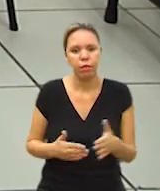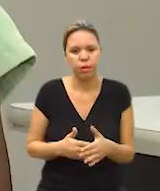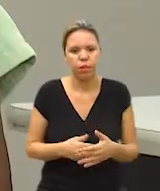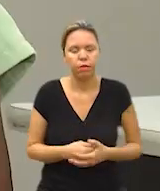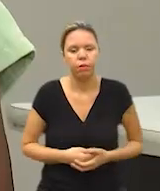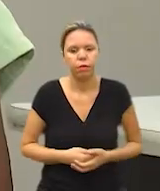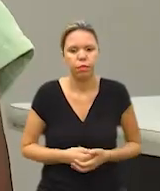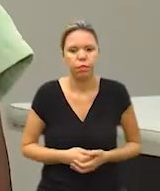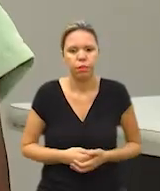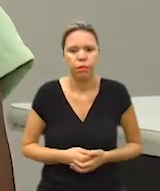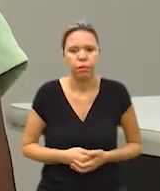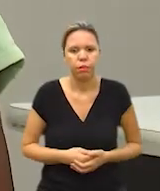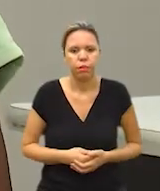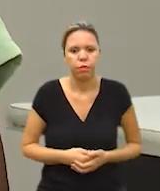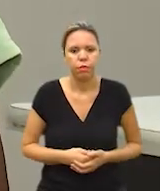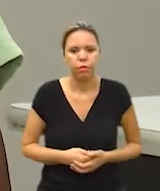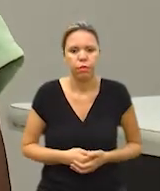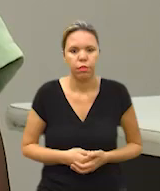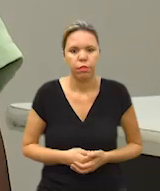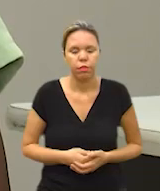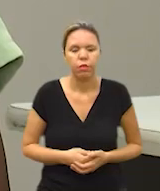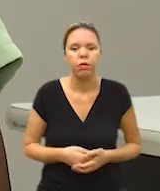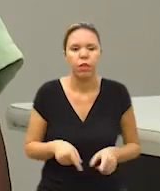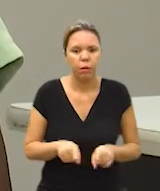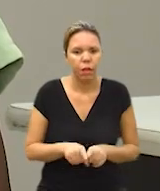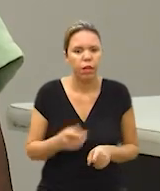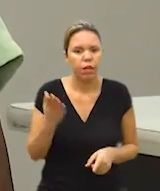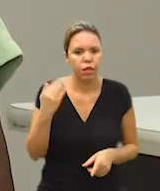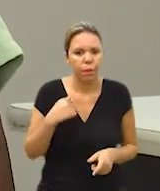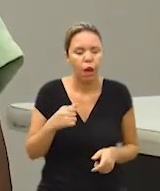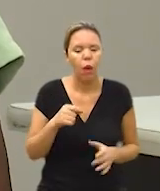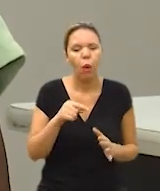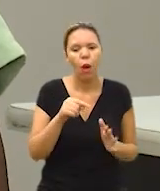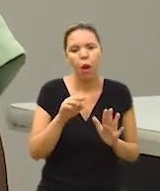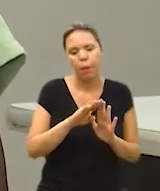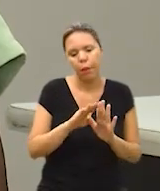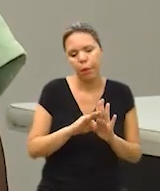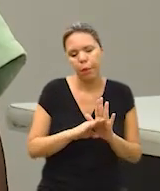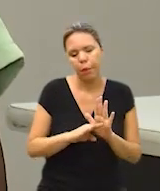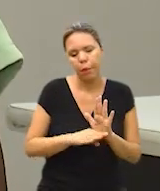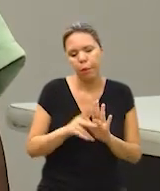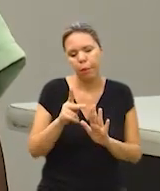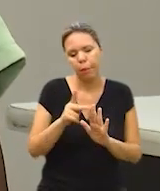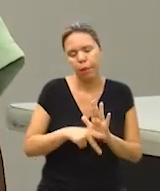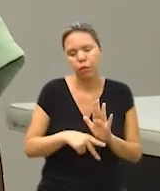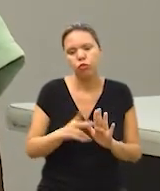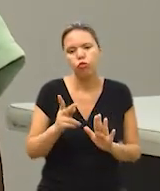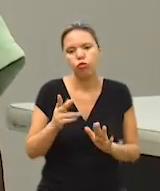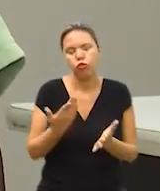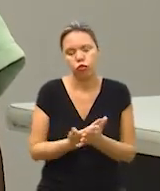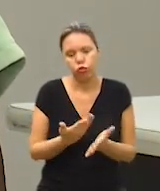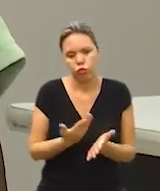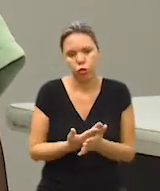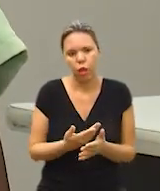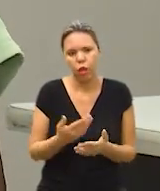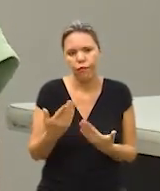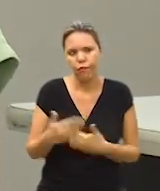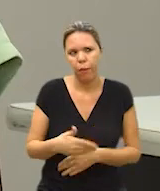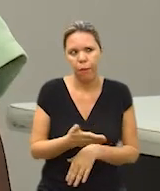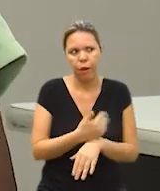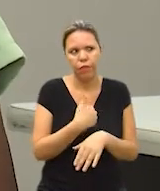né? Ele tem que também saber como ele traça o seu próprio plano de estudos, né? A gente falou de provas